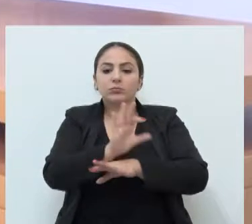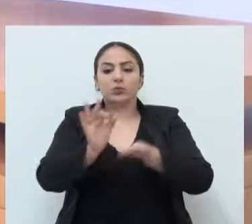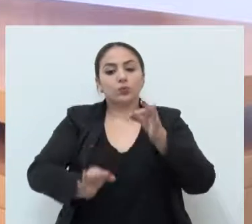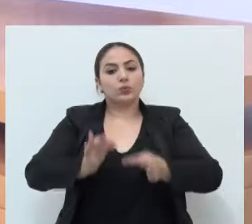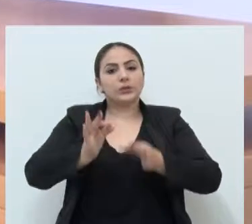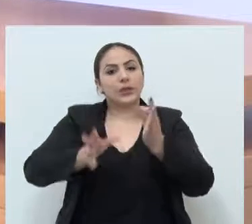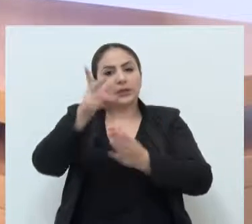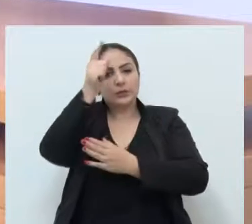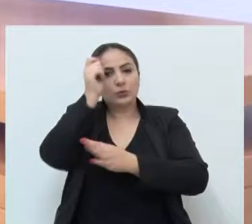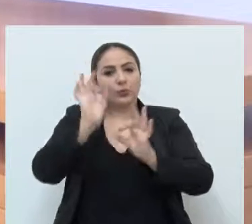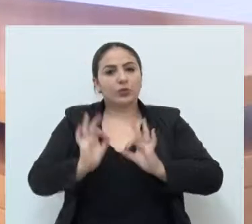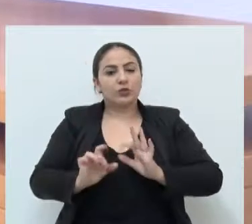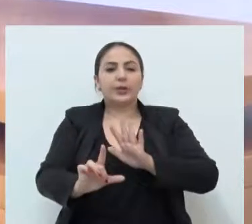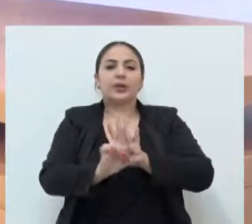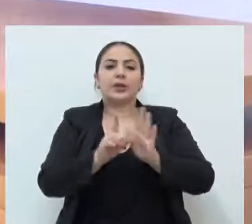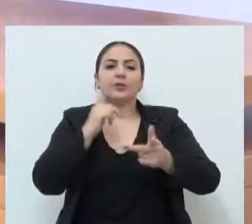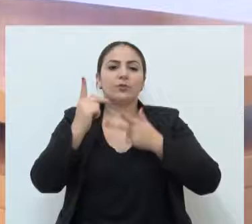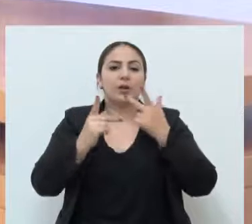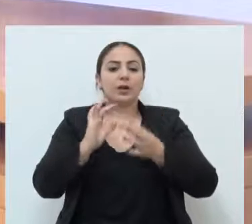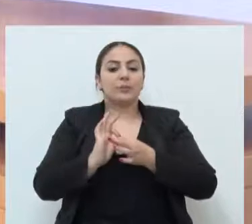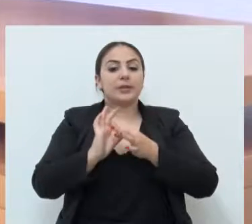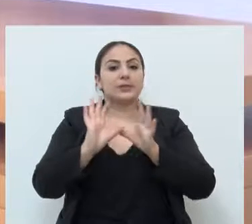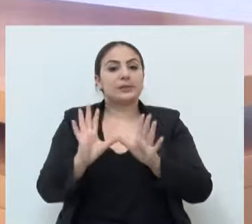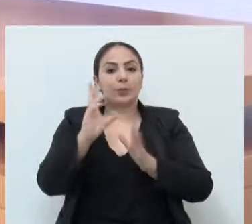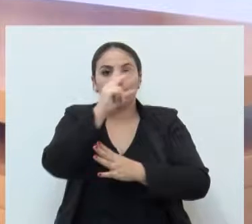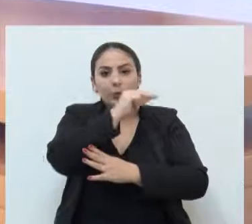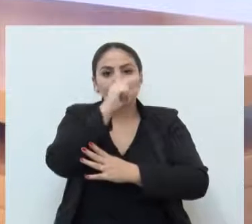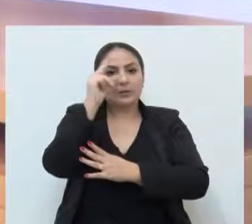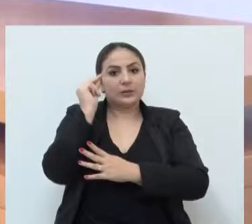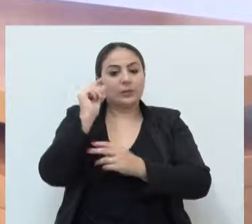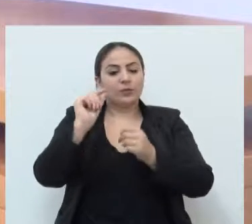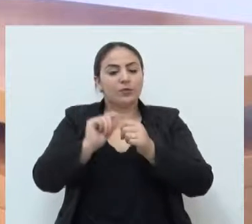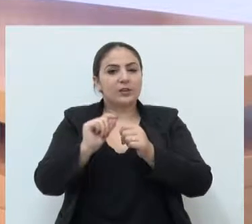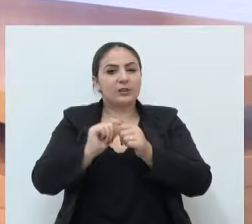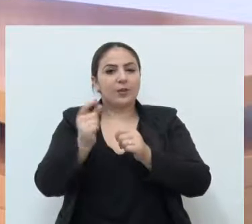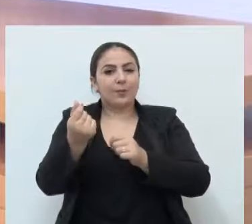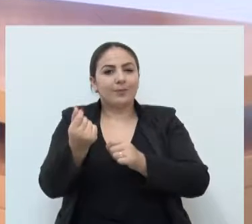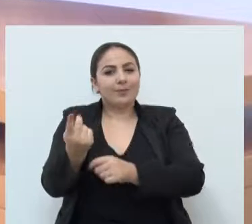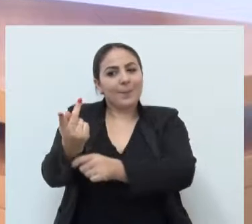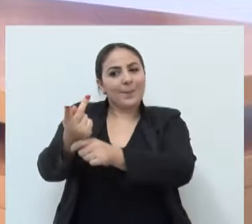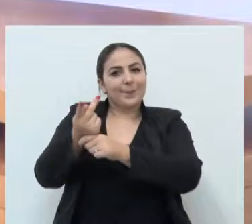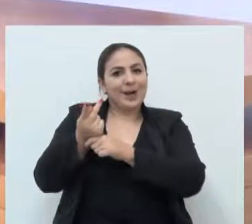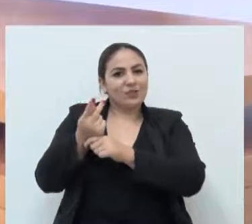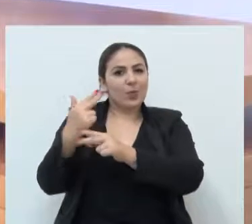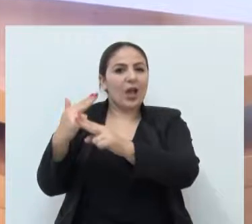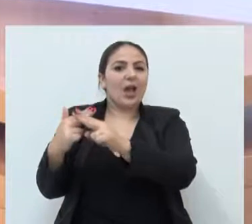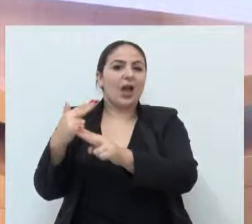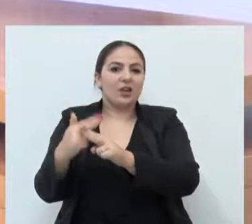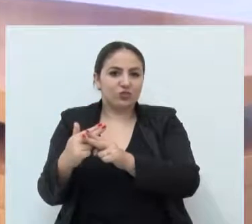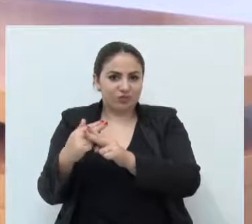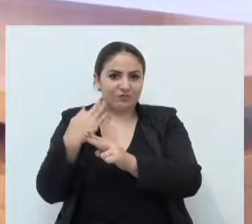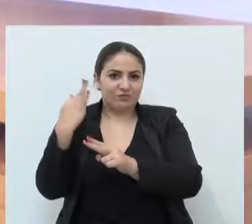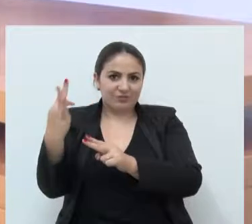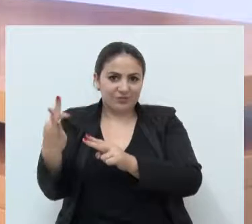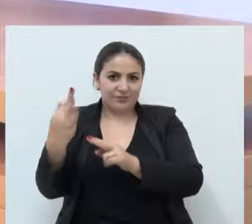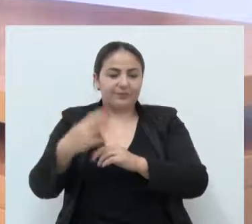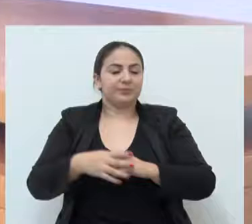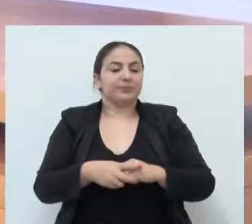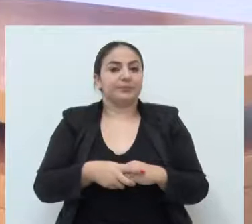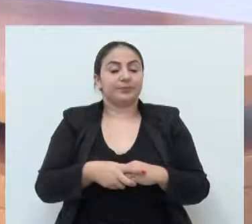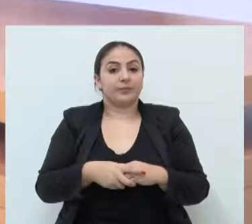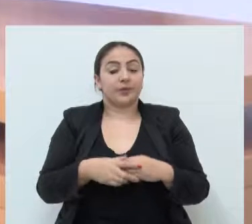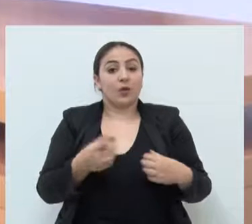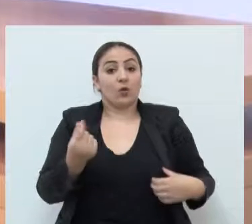Justiça analisou o projeto de lei que autoriza o município a realizar um empréstimo junto à Caixa Econômica